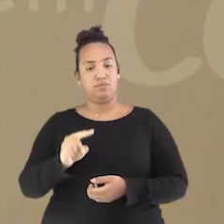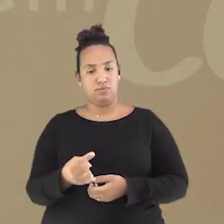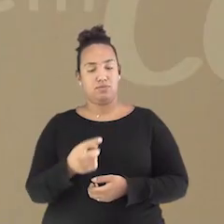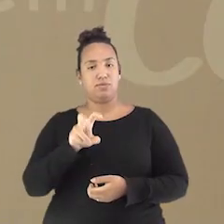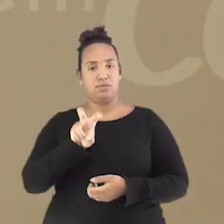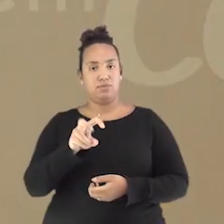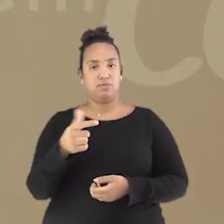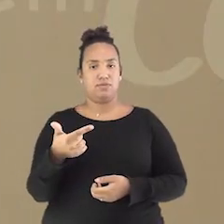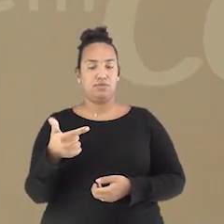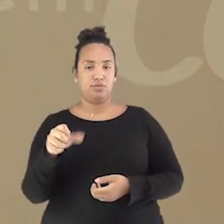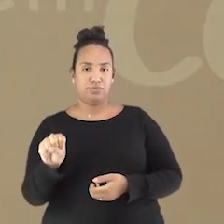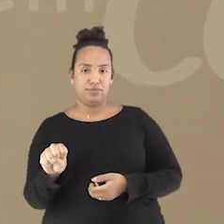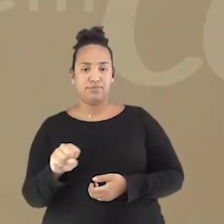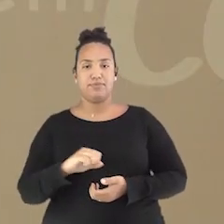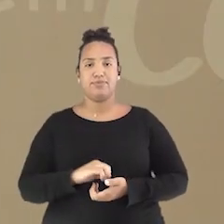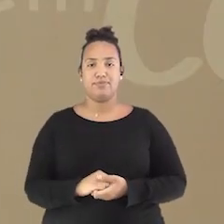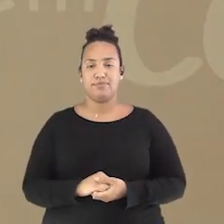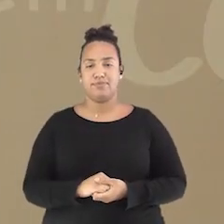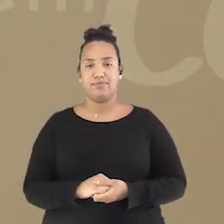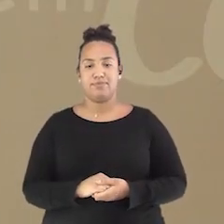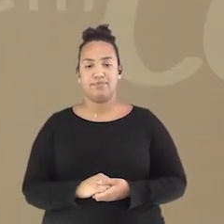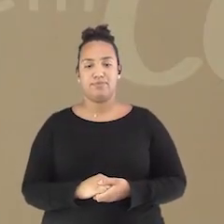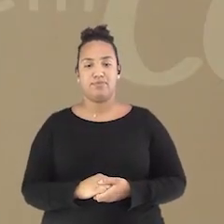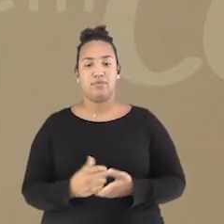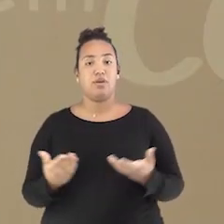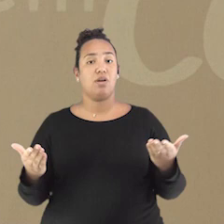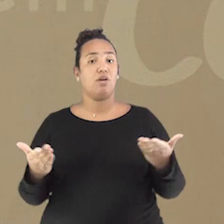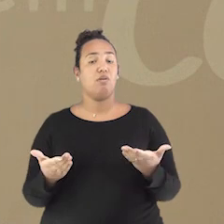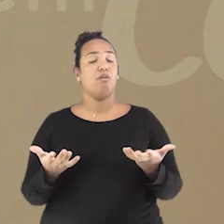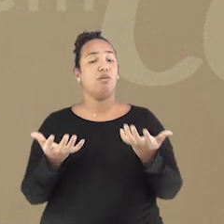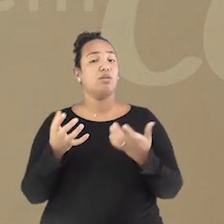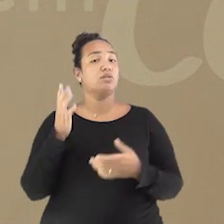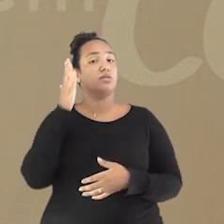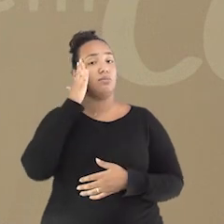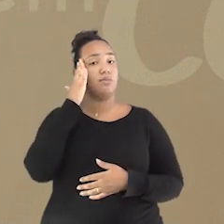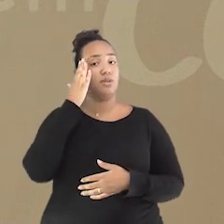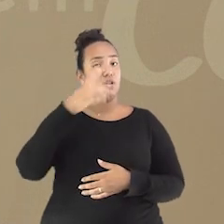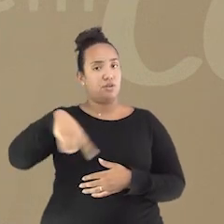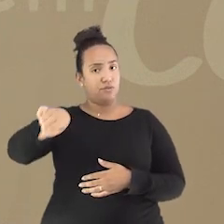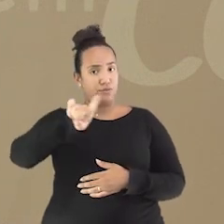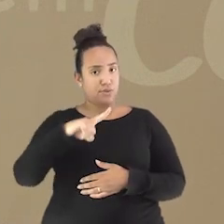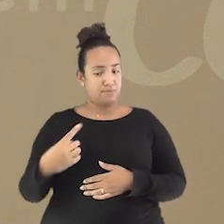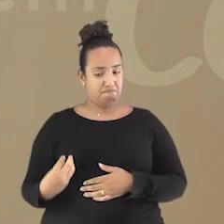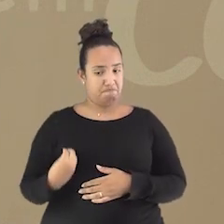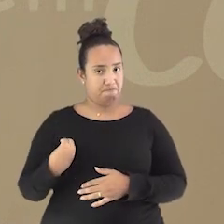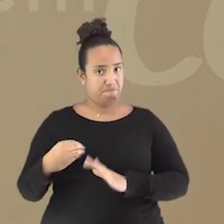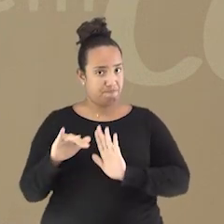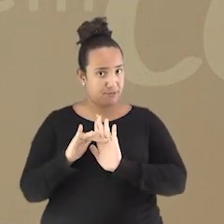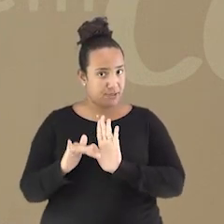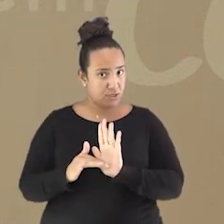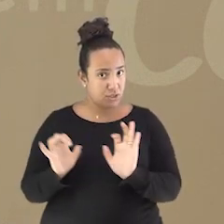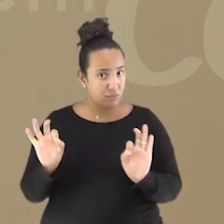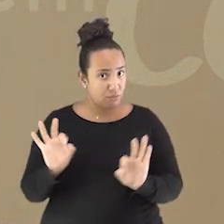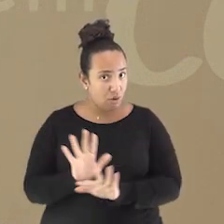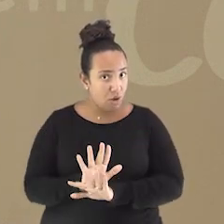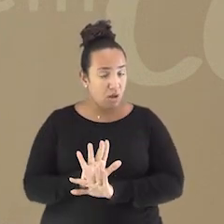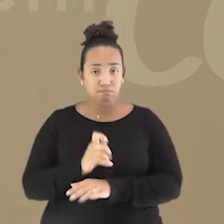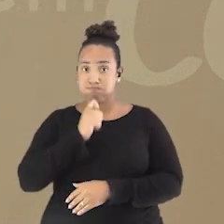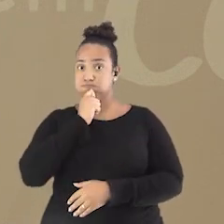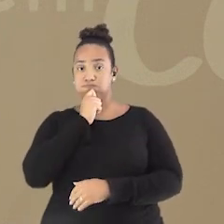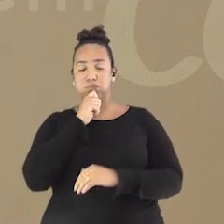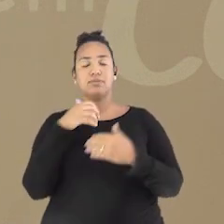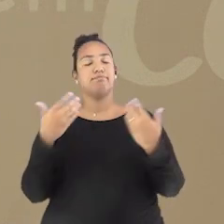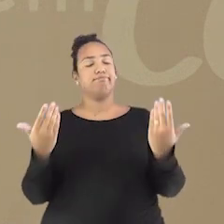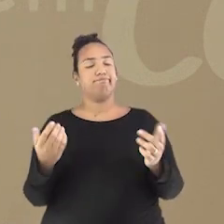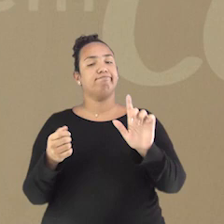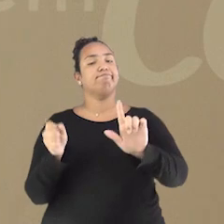4.528. Antes de continuar, eu quero saber, você já marcou sua presença? Se ainda não, aponte o seu celular